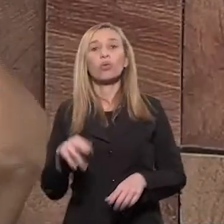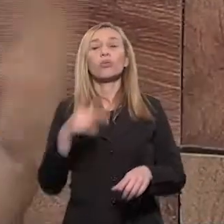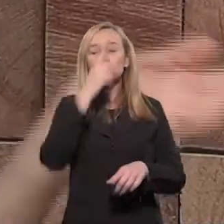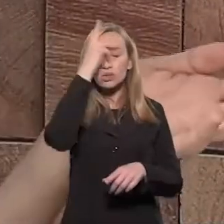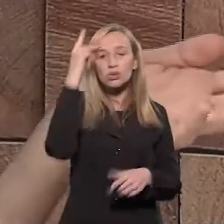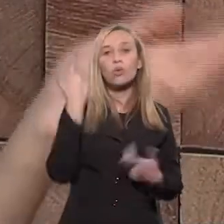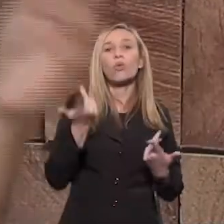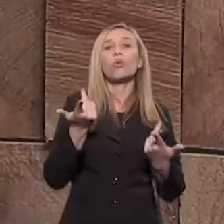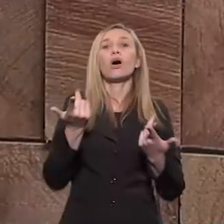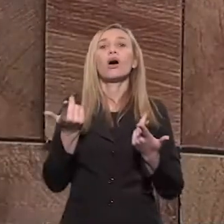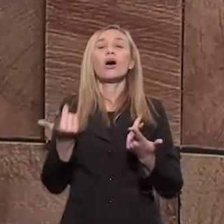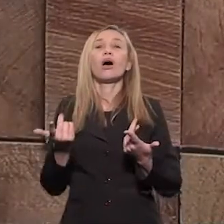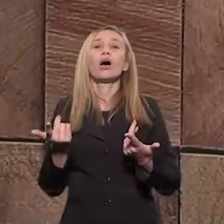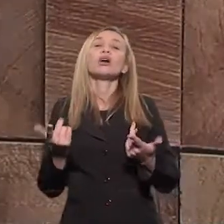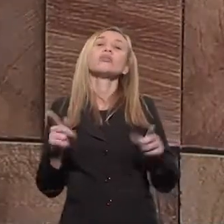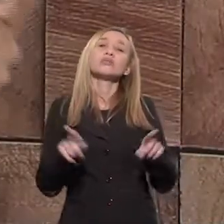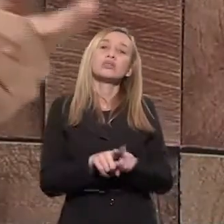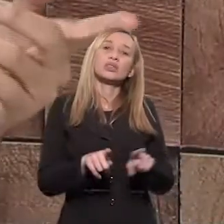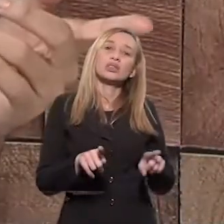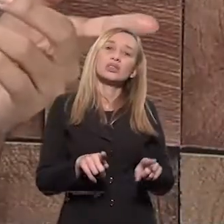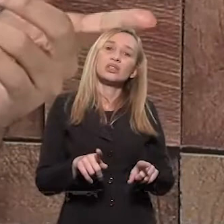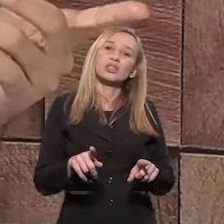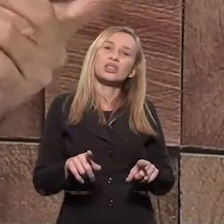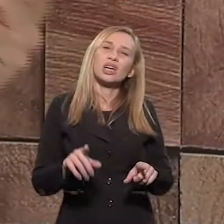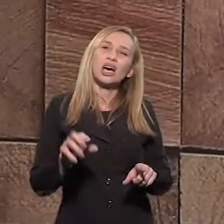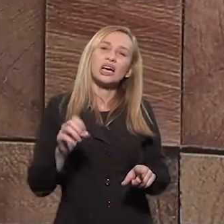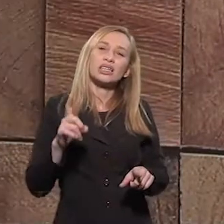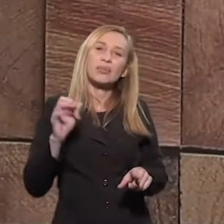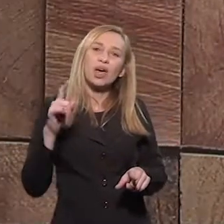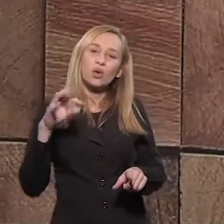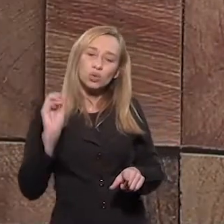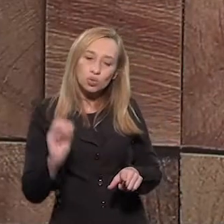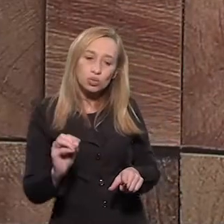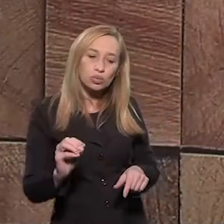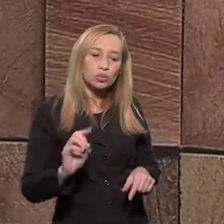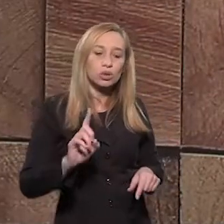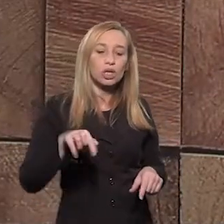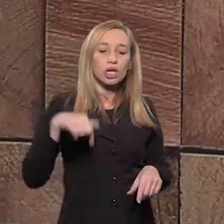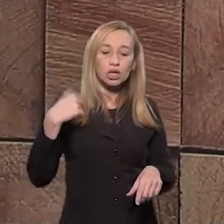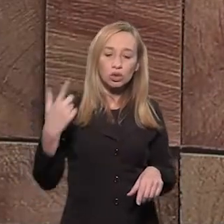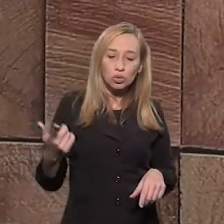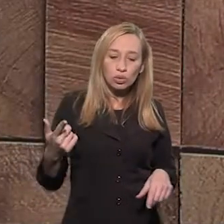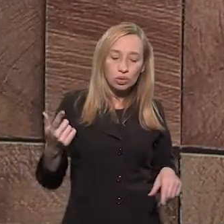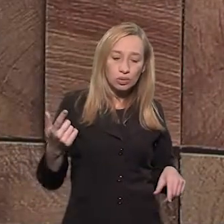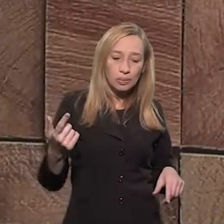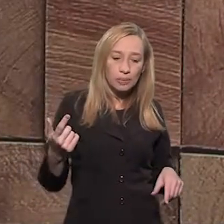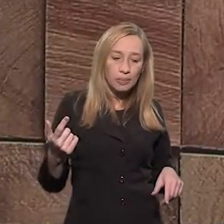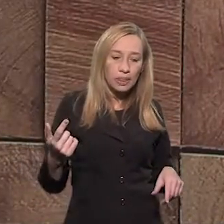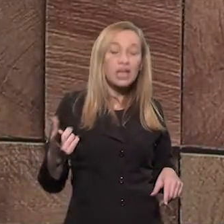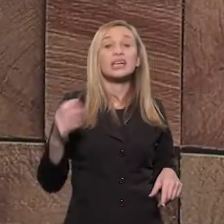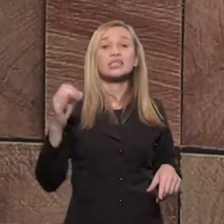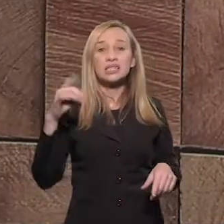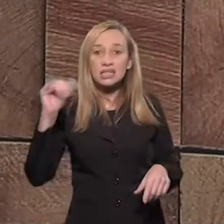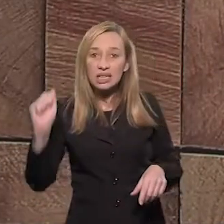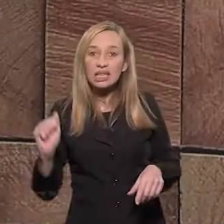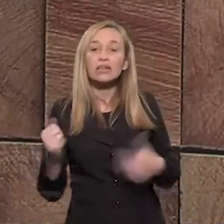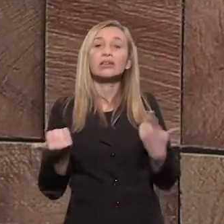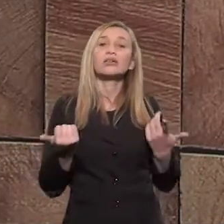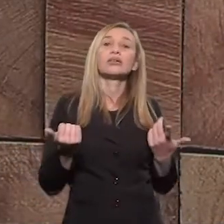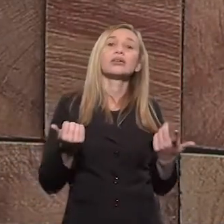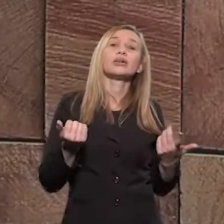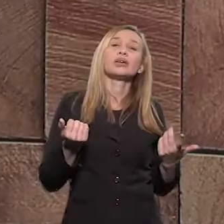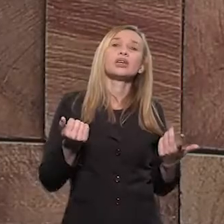João Cabral de Melo Neto. Tem um poeta português chamado Herberto Helder, que é um negócio maravilhoso. E